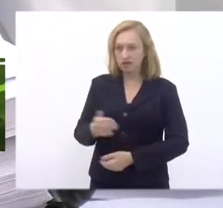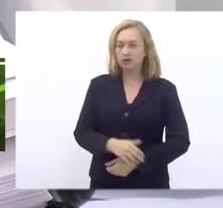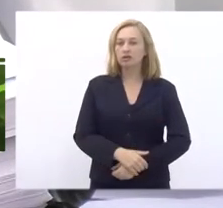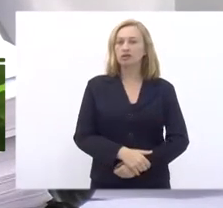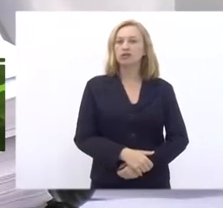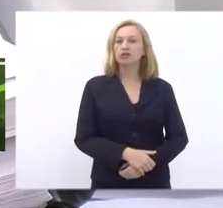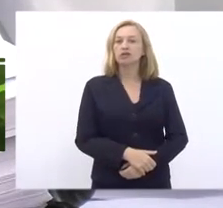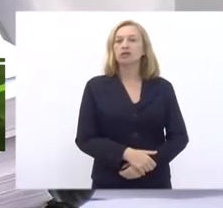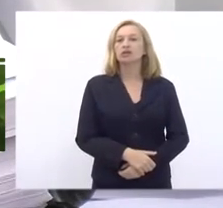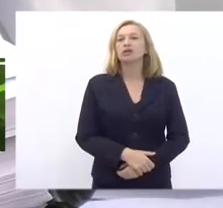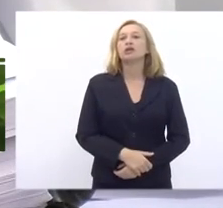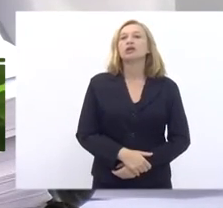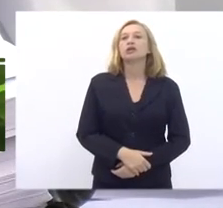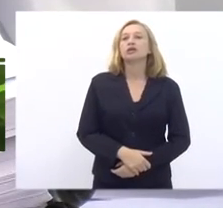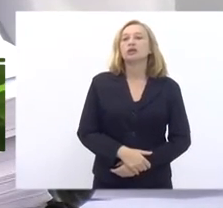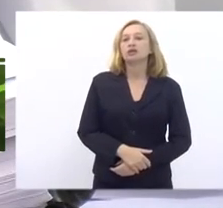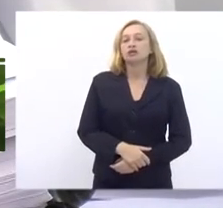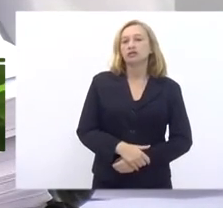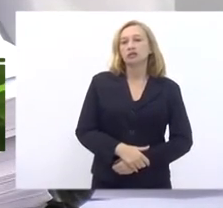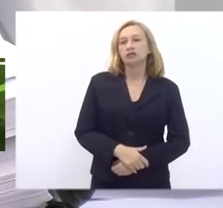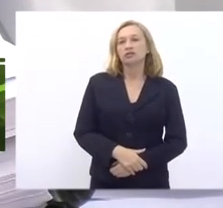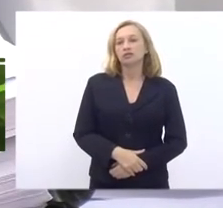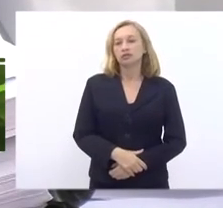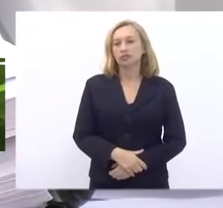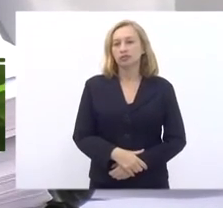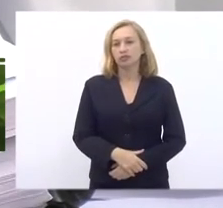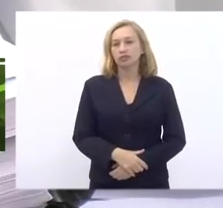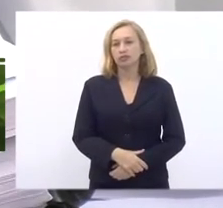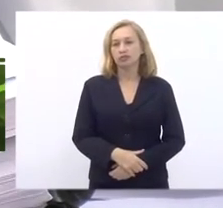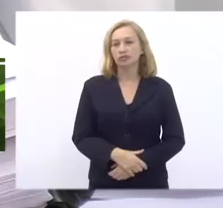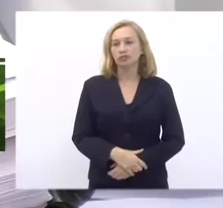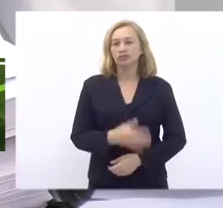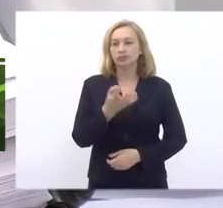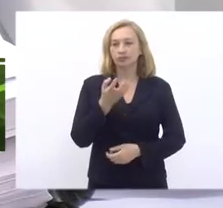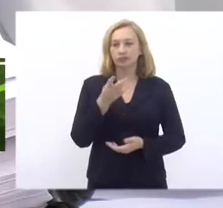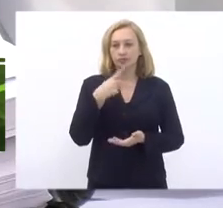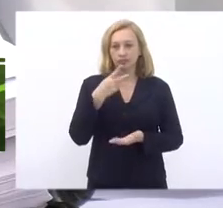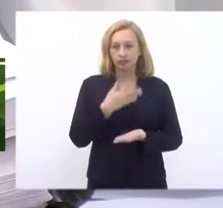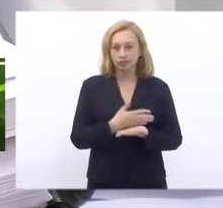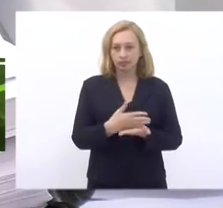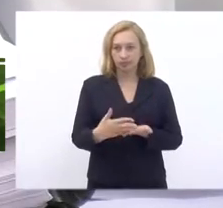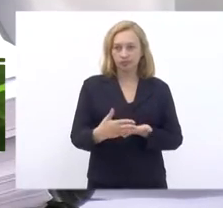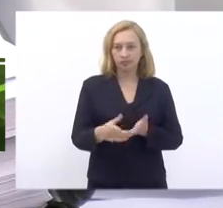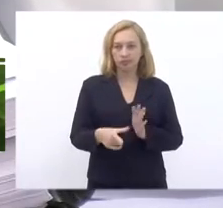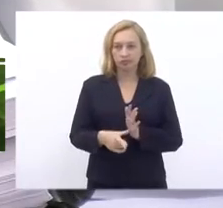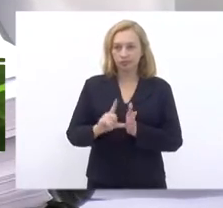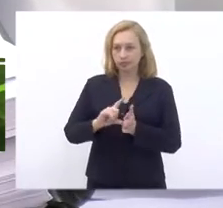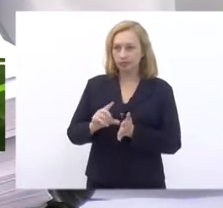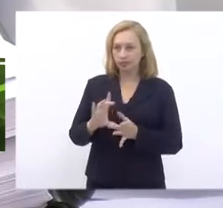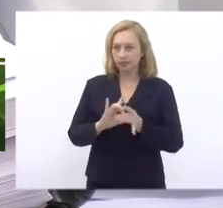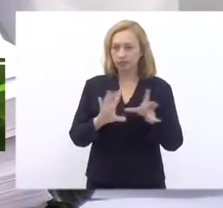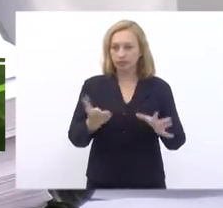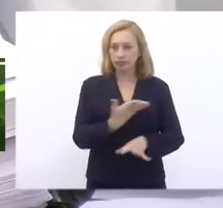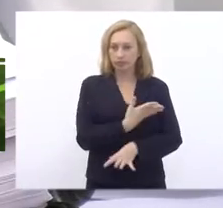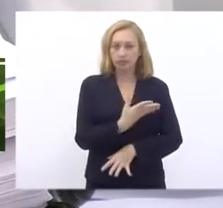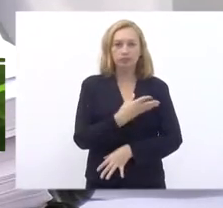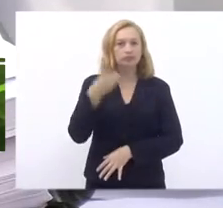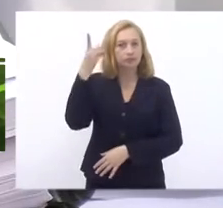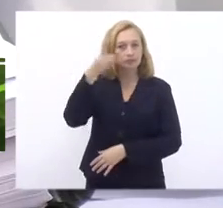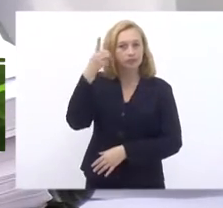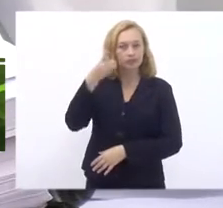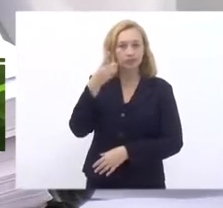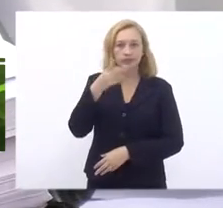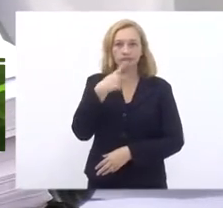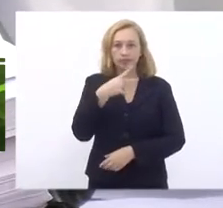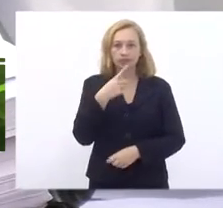Tem algumas considerações que eu quero fazer logo no início, antes de passar para os meus nobres colegas deputados, que vão ter a oportunidade de